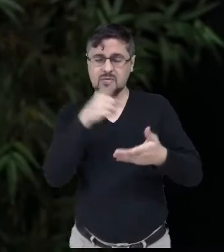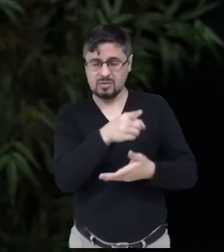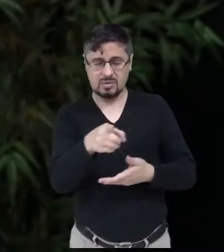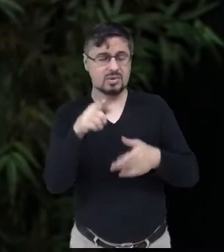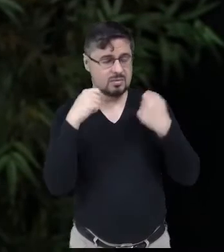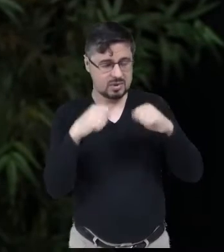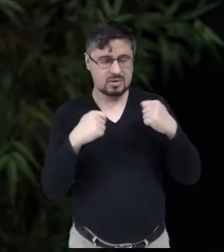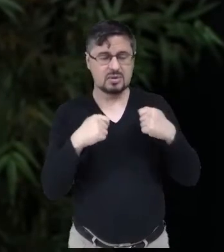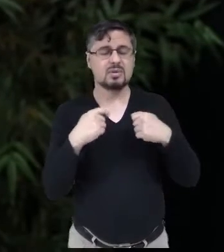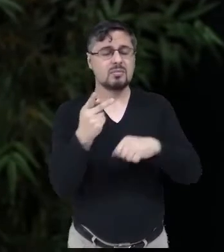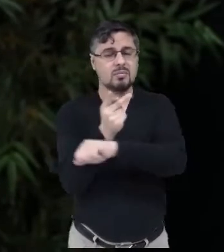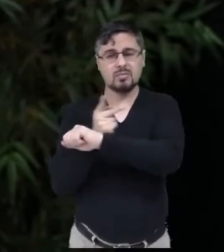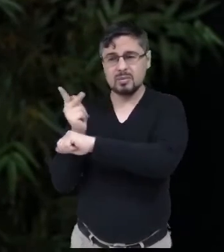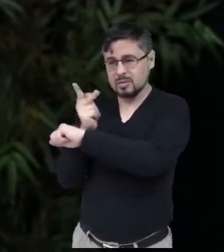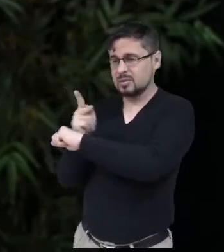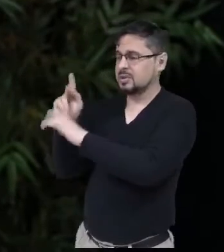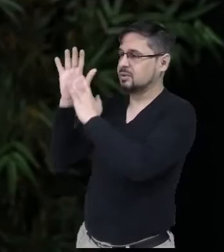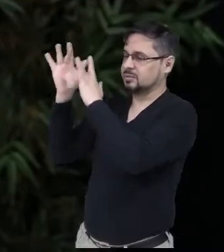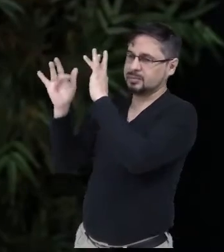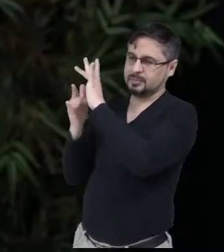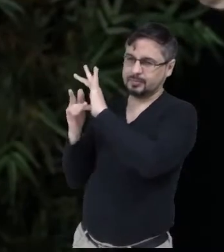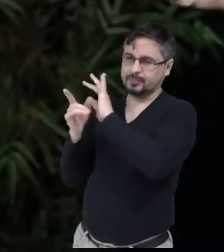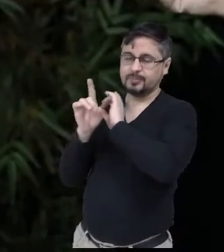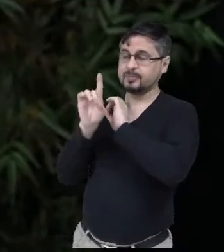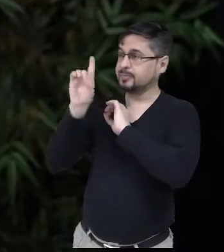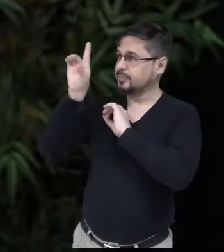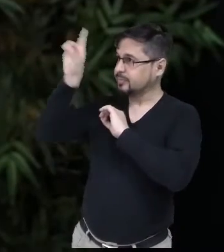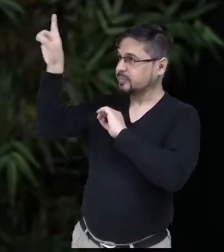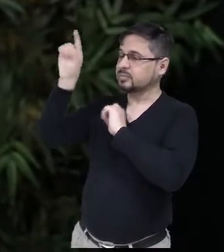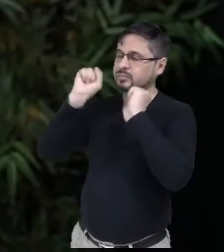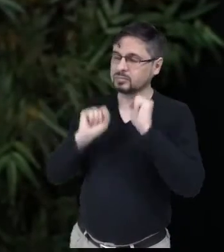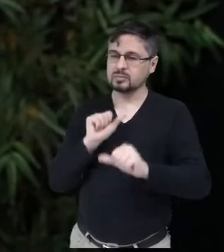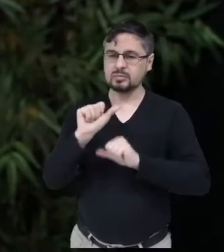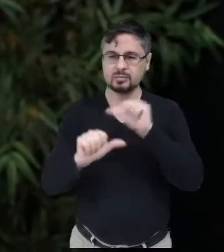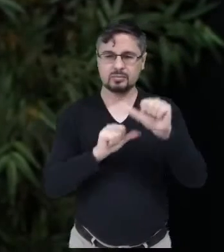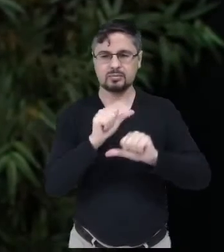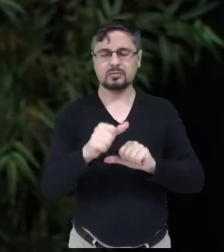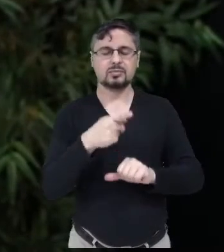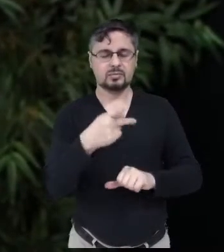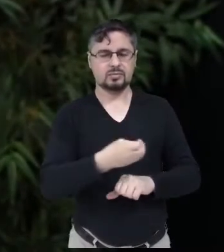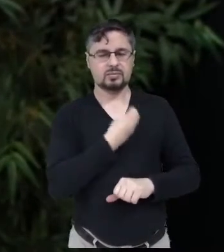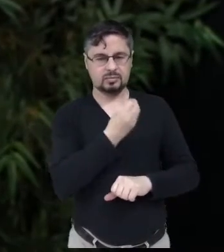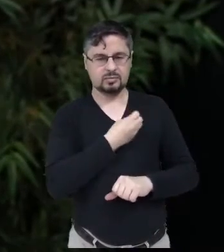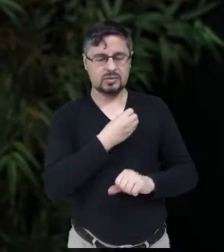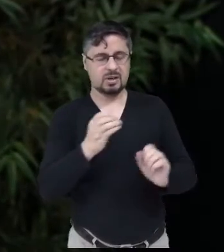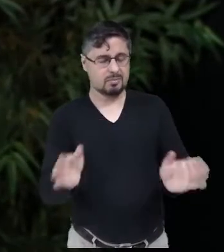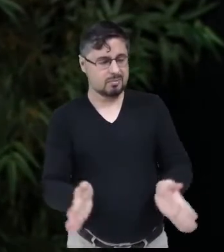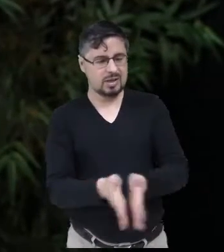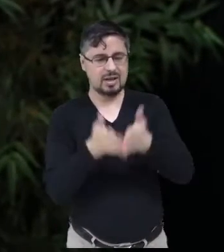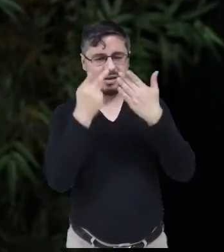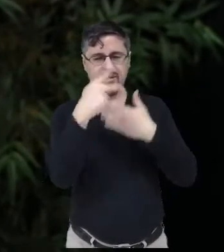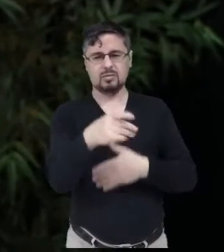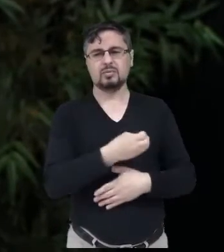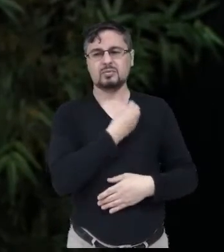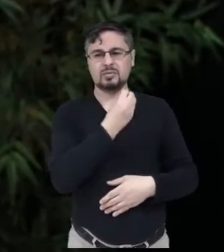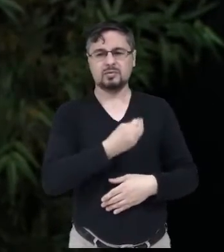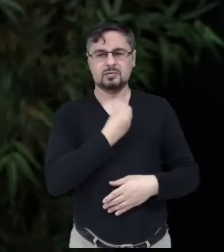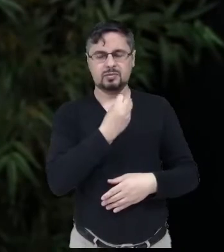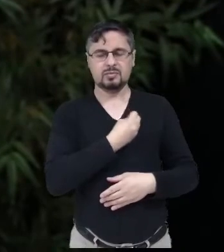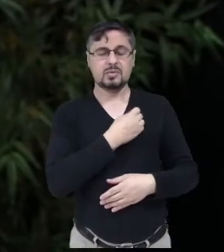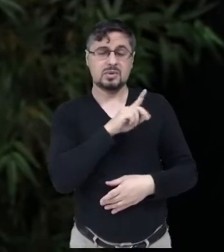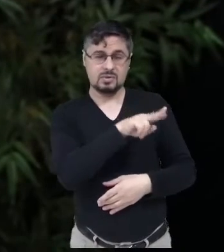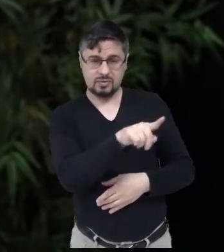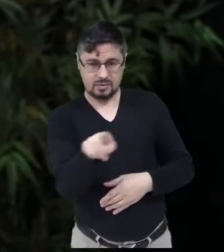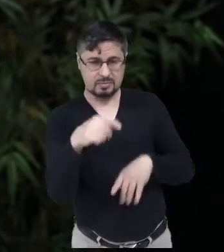Jesus. Só Ele pode fazer o milagre da transformação da sua vida. Se você precisa de algo que